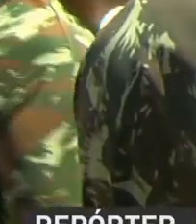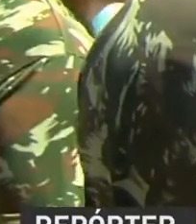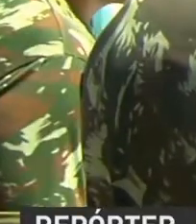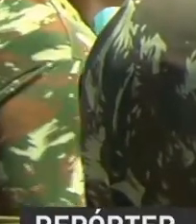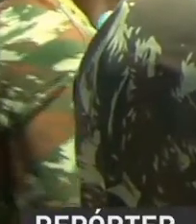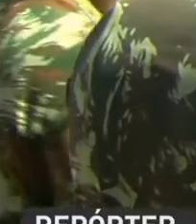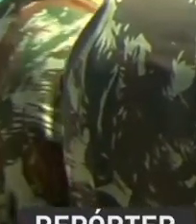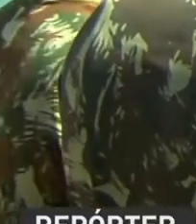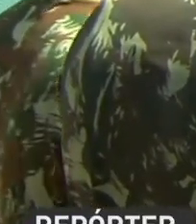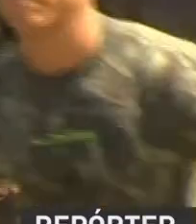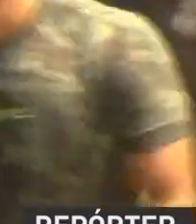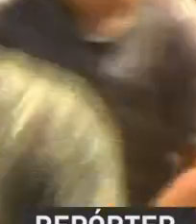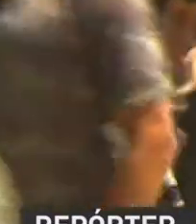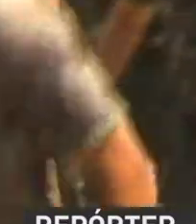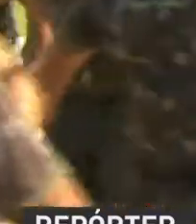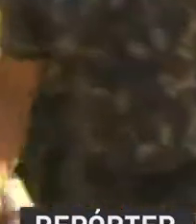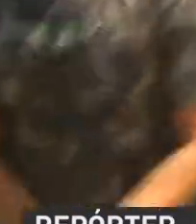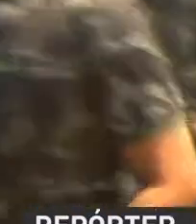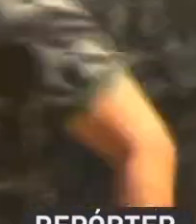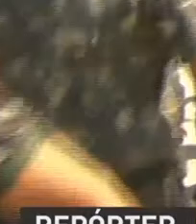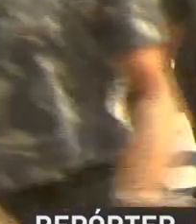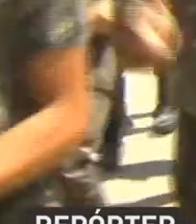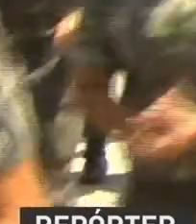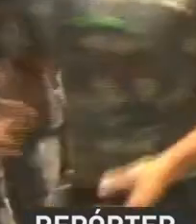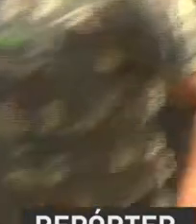granadas o fragor não nos aterra.